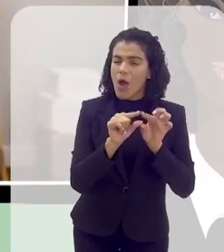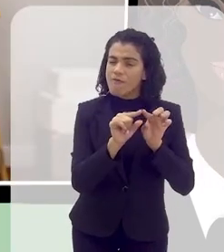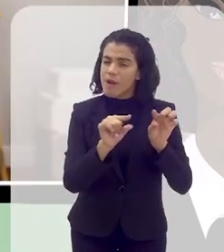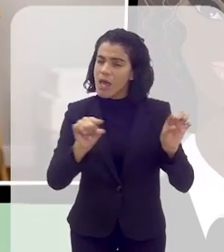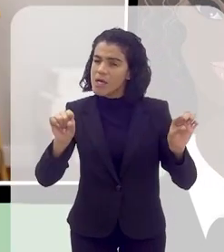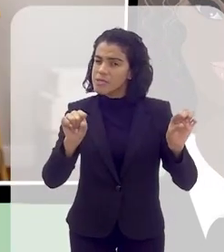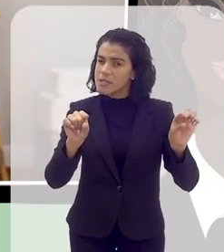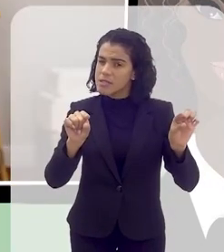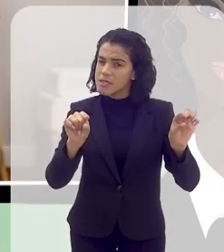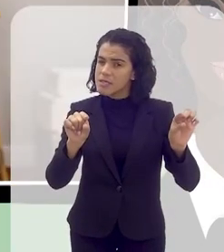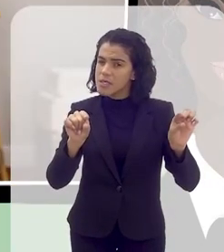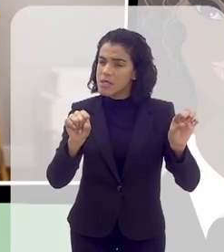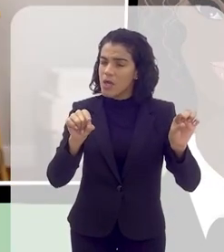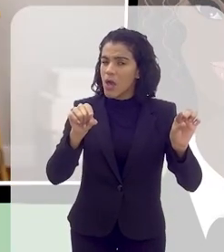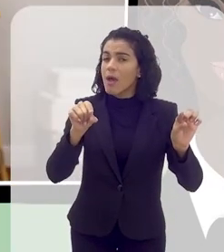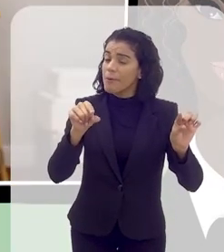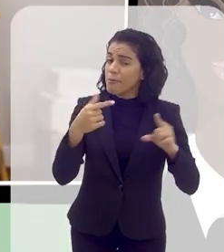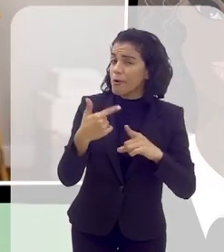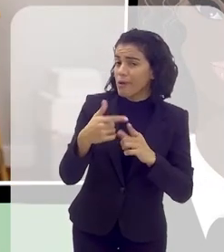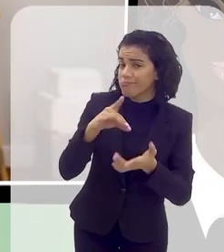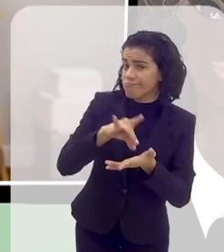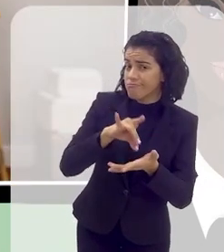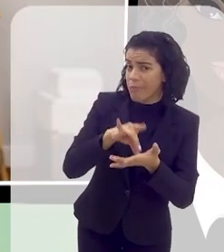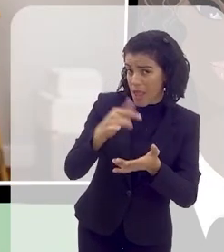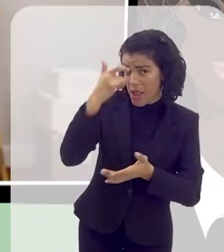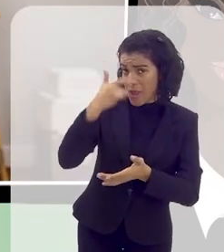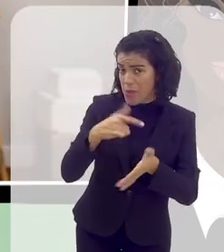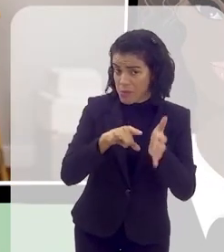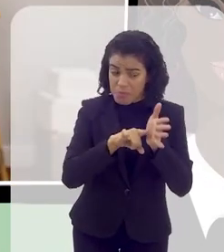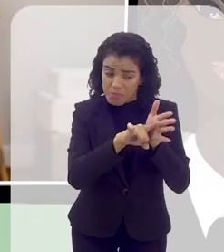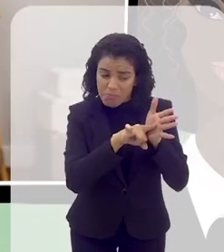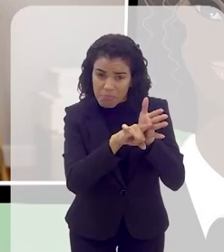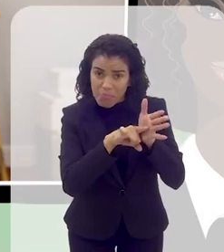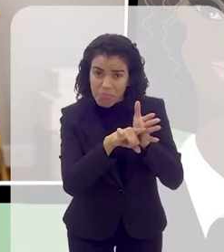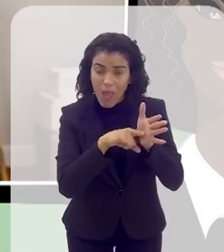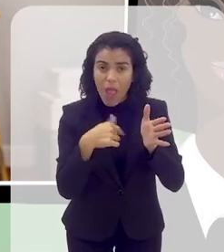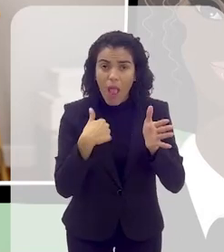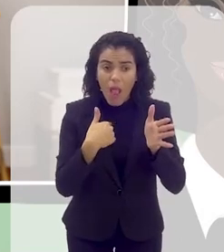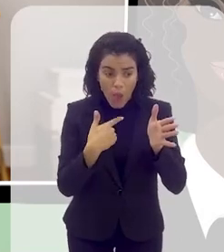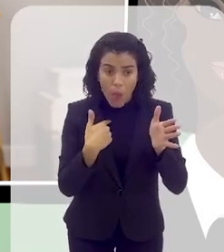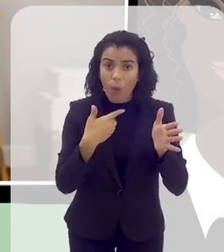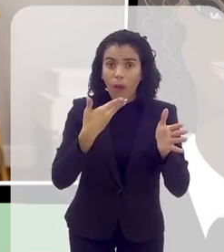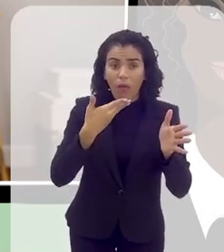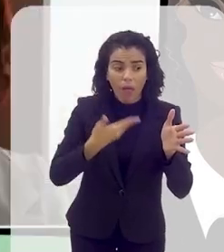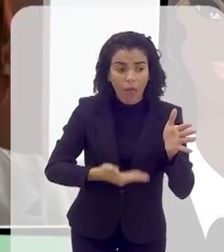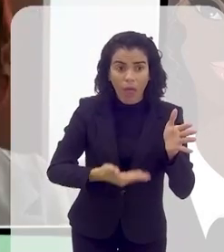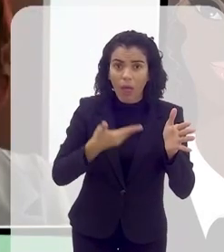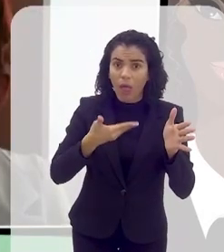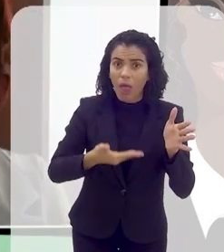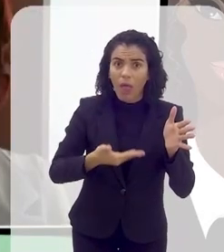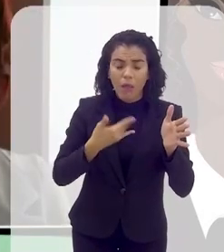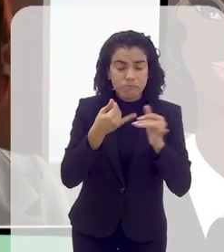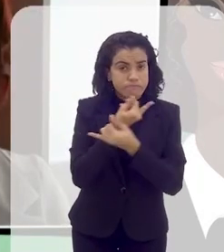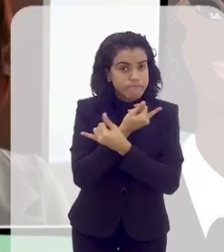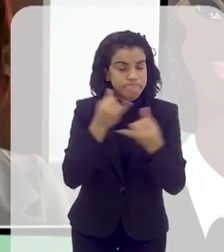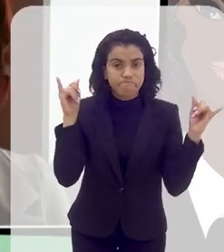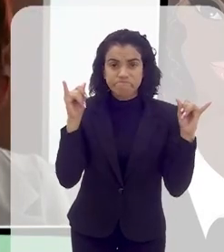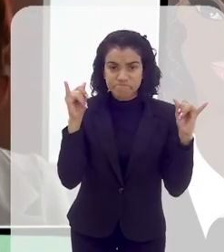sua última frase, porque realmente, se eu pesquisei e eu fiquei, confesso que eu fiquei